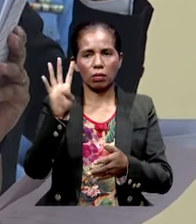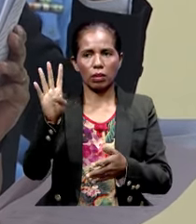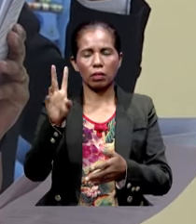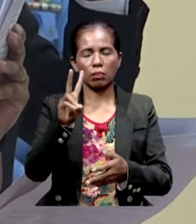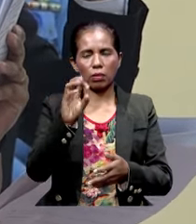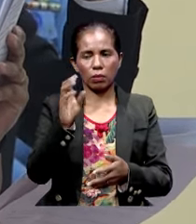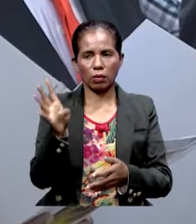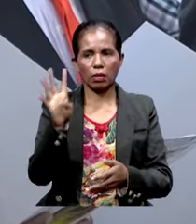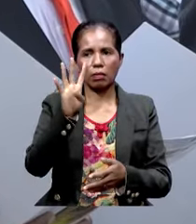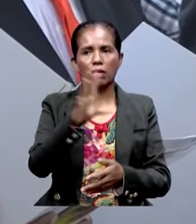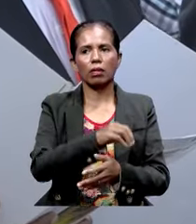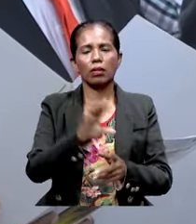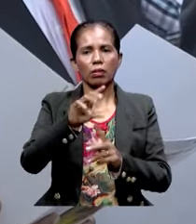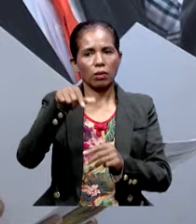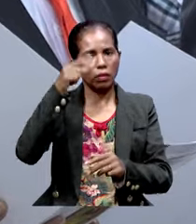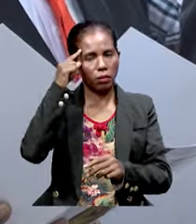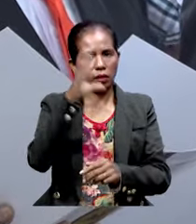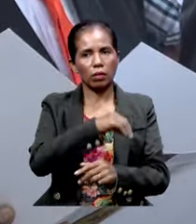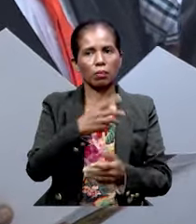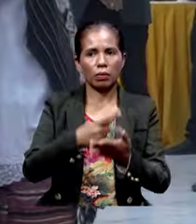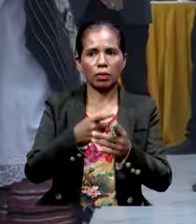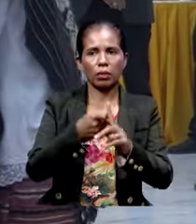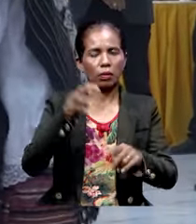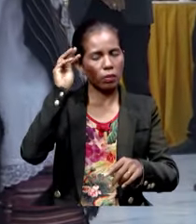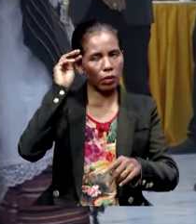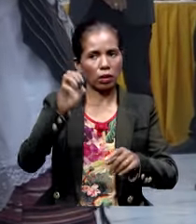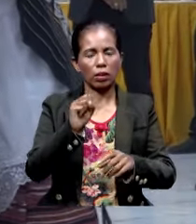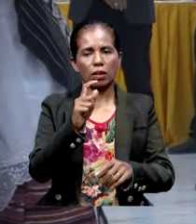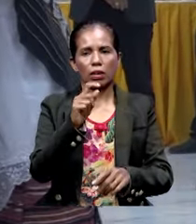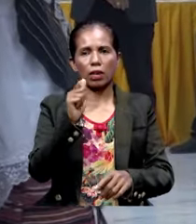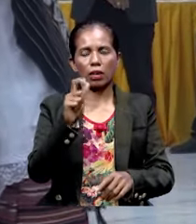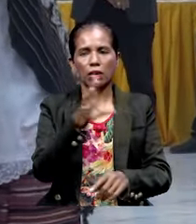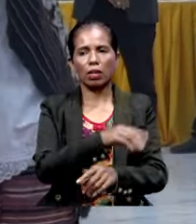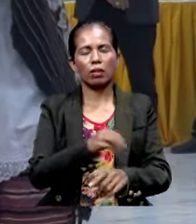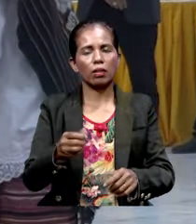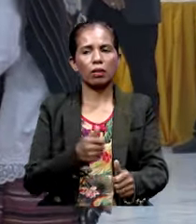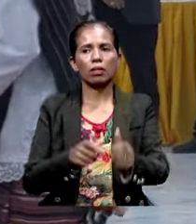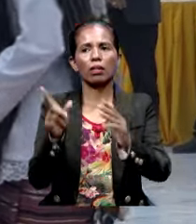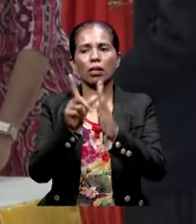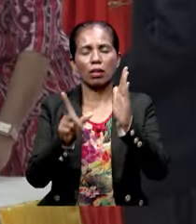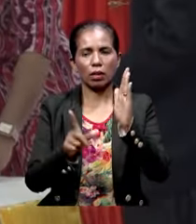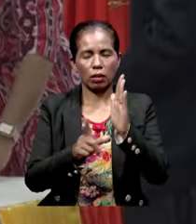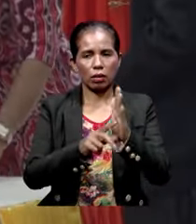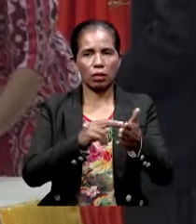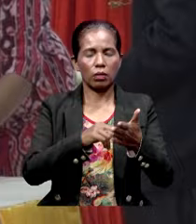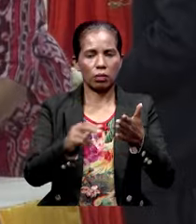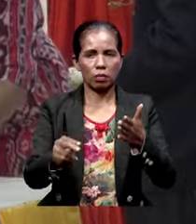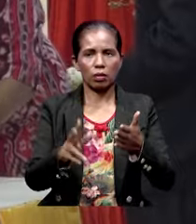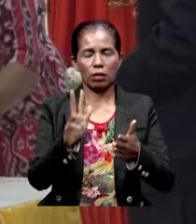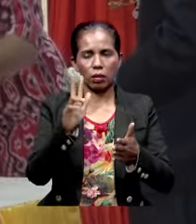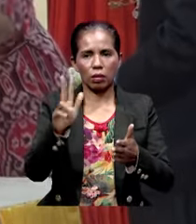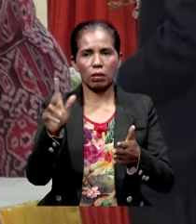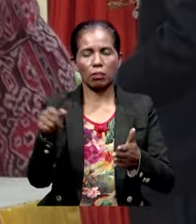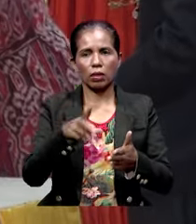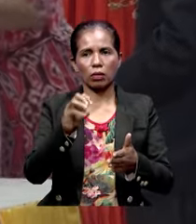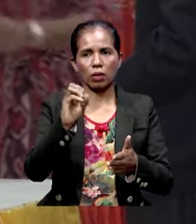Reinhurlesenhat e ANB, CFI governo sem proposta, Rússia ministro da Administração Estatal, NB Magbazeia para lei decreto número Tolo para